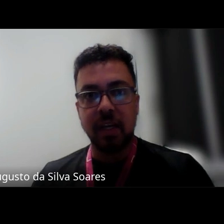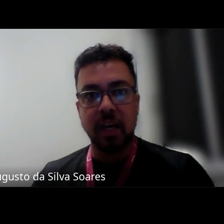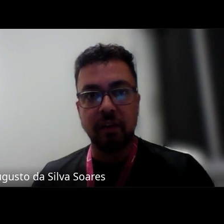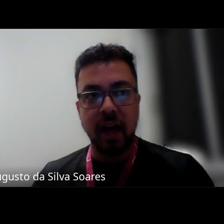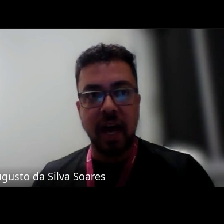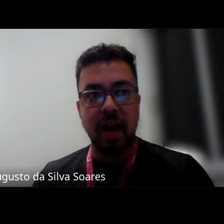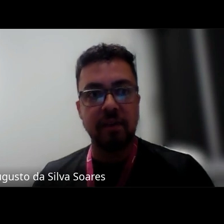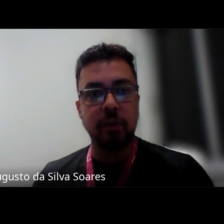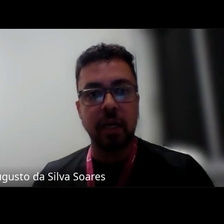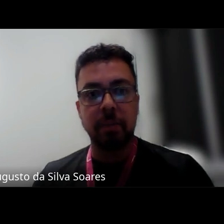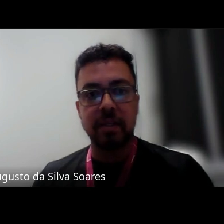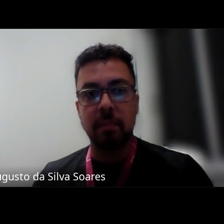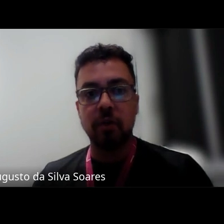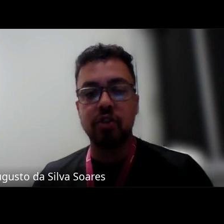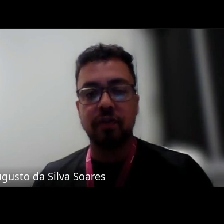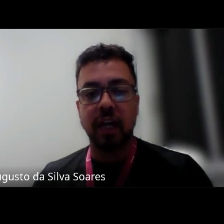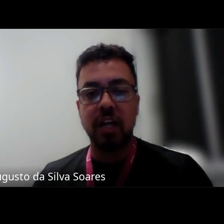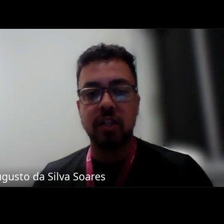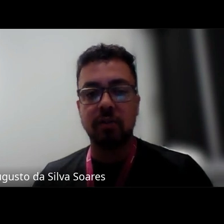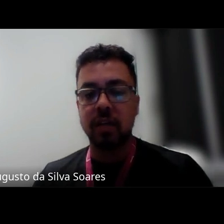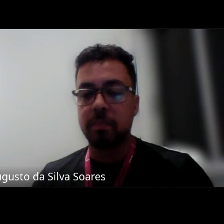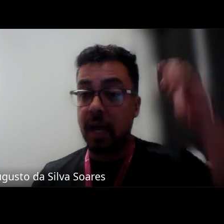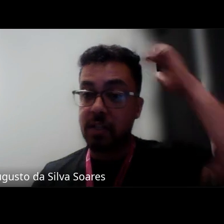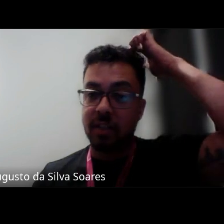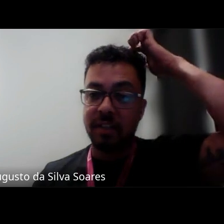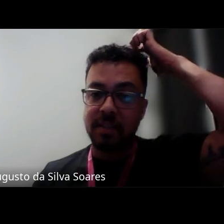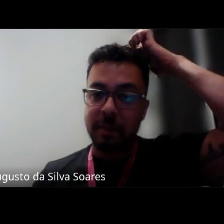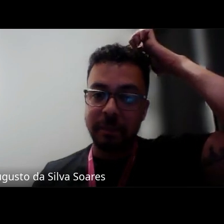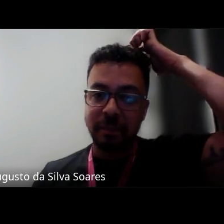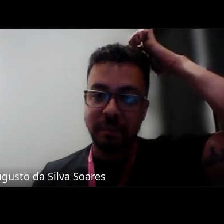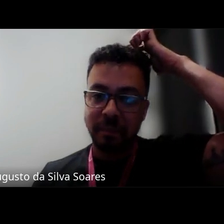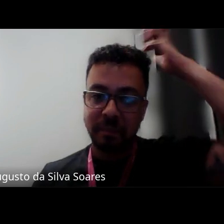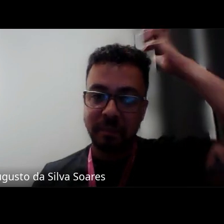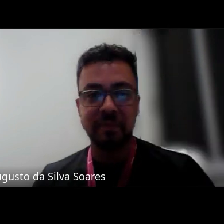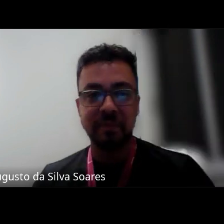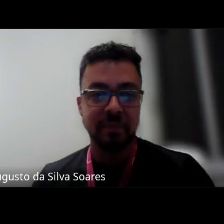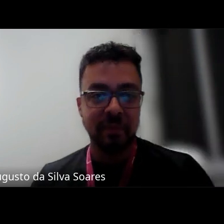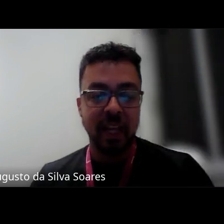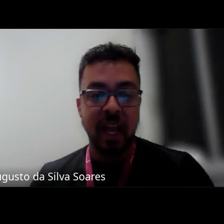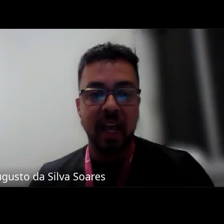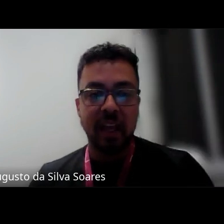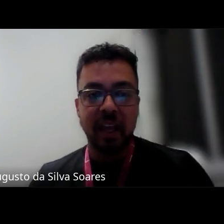Alguém que queira falar, ver o que percebeu de diferente dentro das práticas?